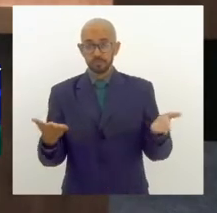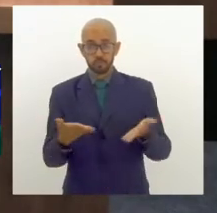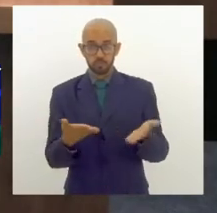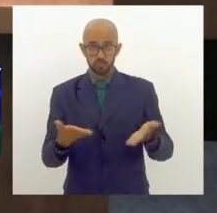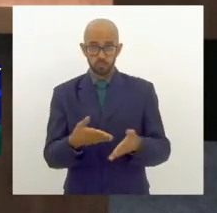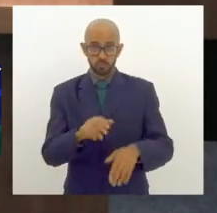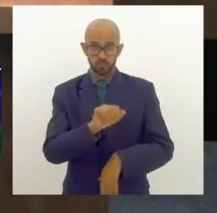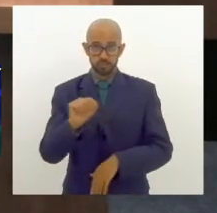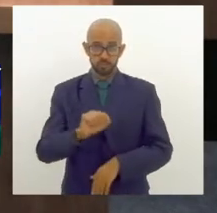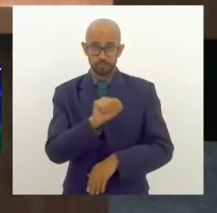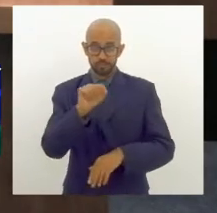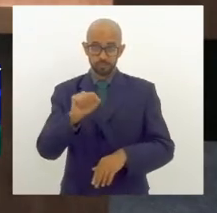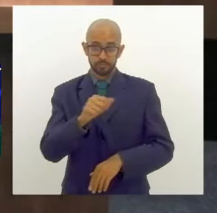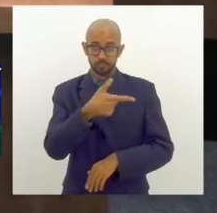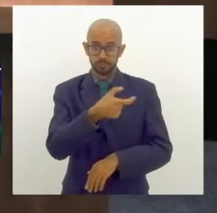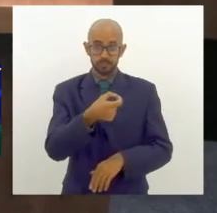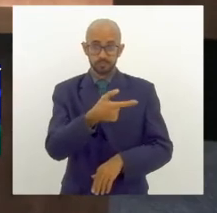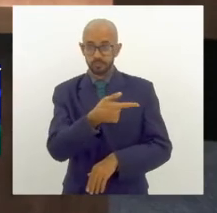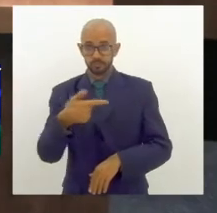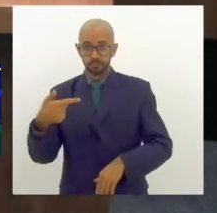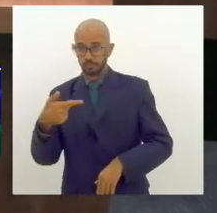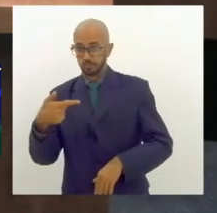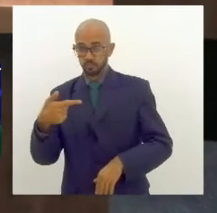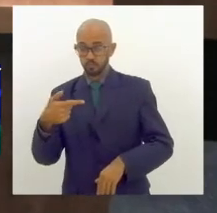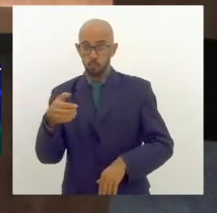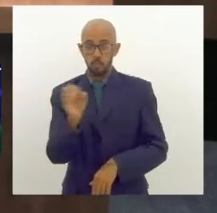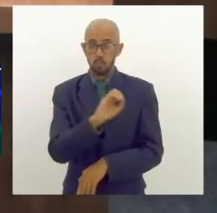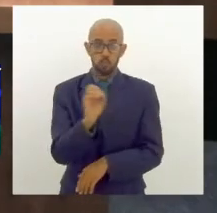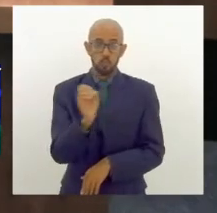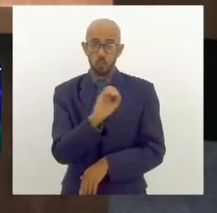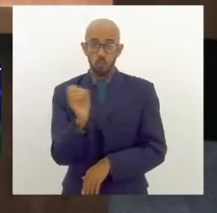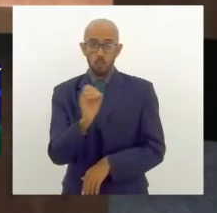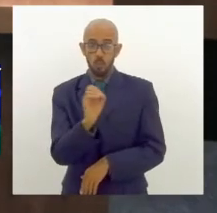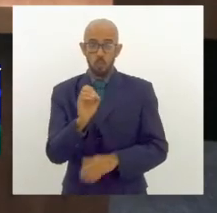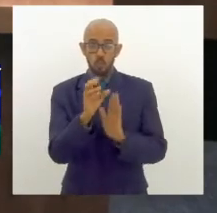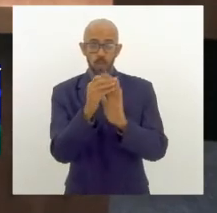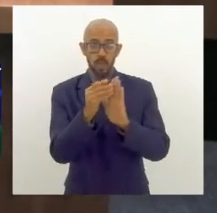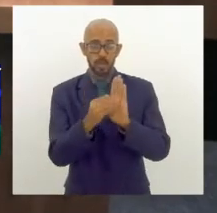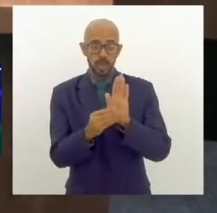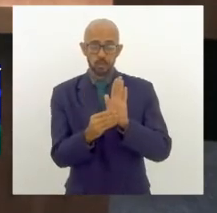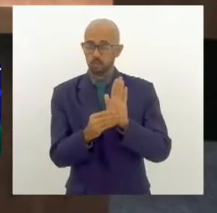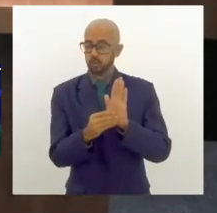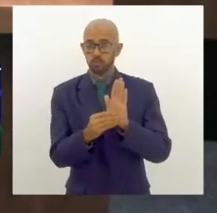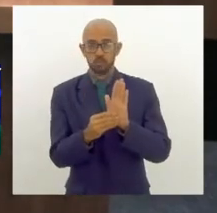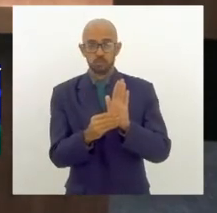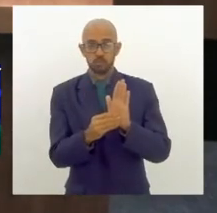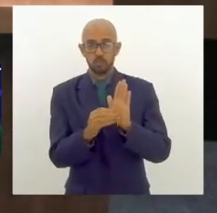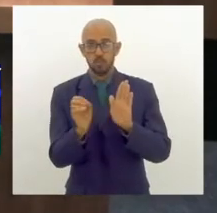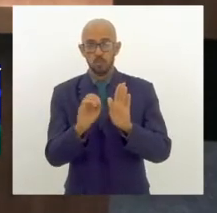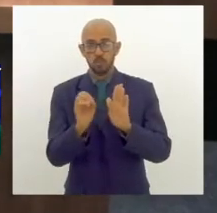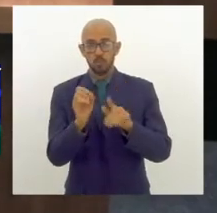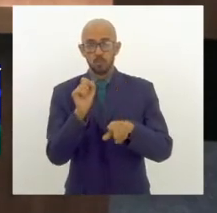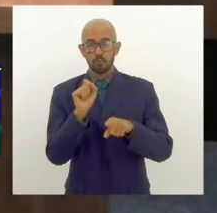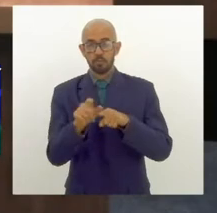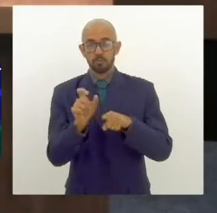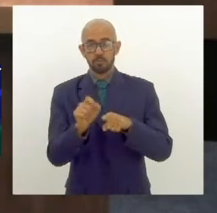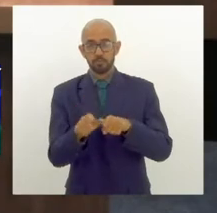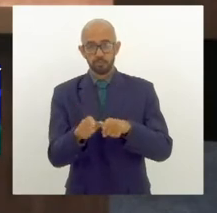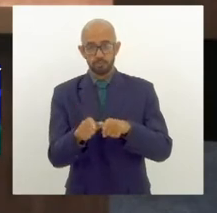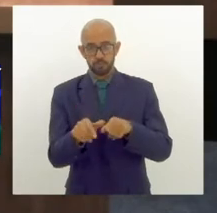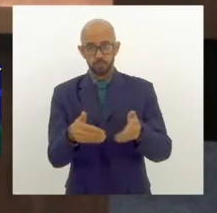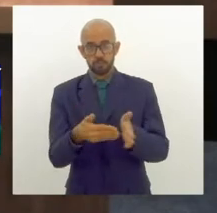agosto de 2022 e nenhum cadastro, nenhum aluguel foi feito